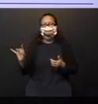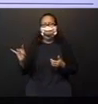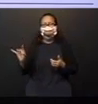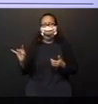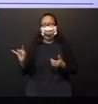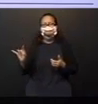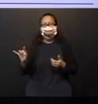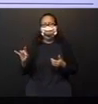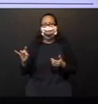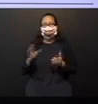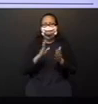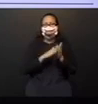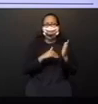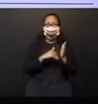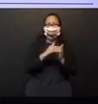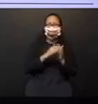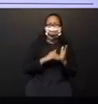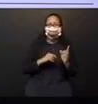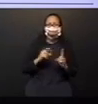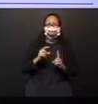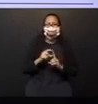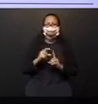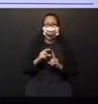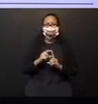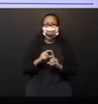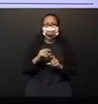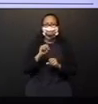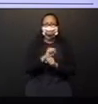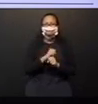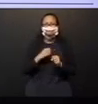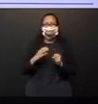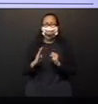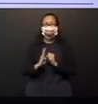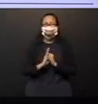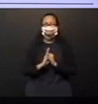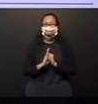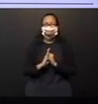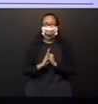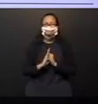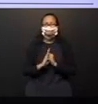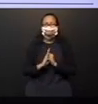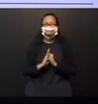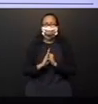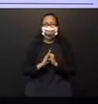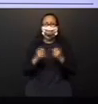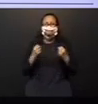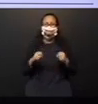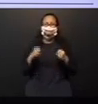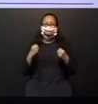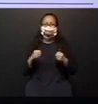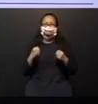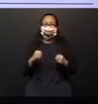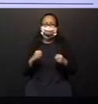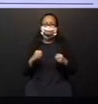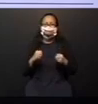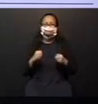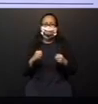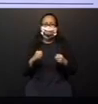foi destacada uma palavra, um substantivo. E para esse substantivo, você vai estar colocando